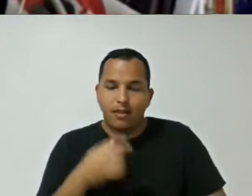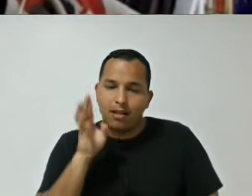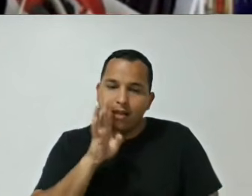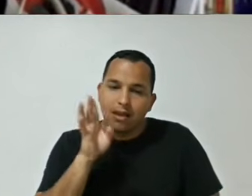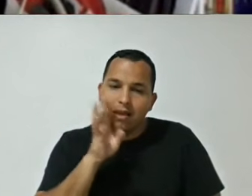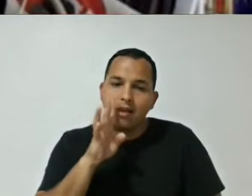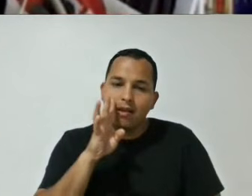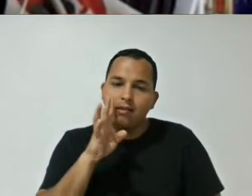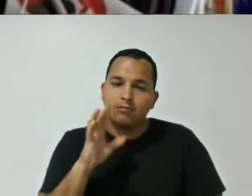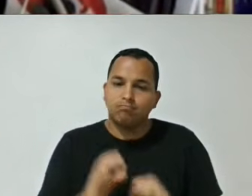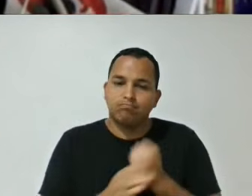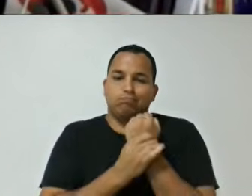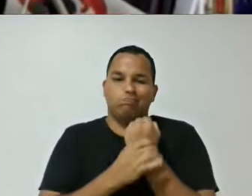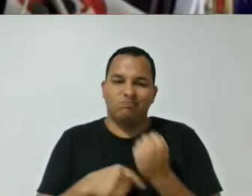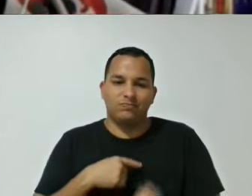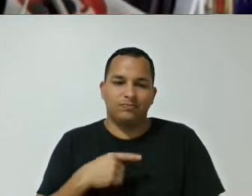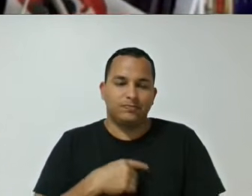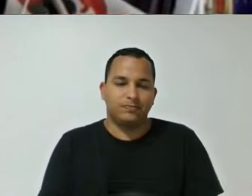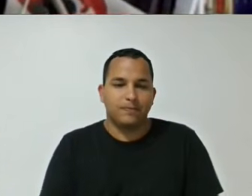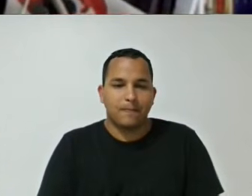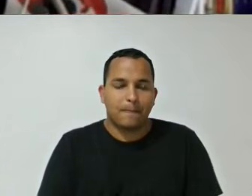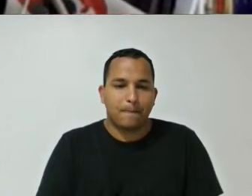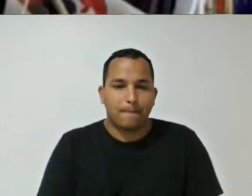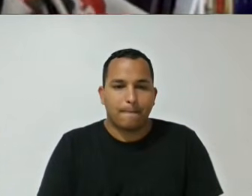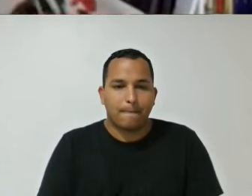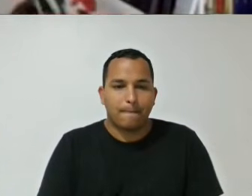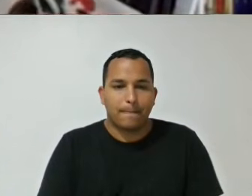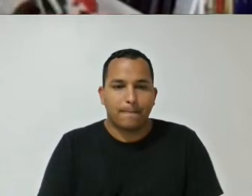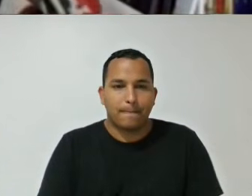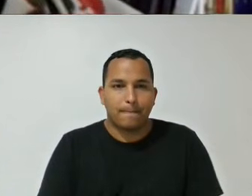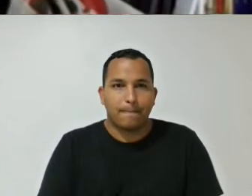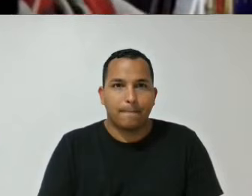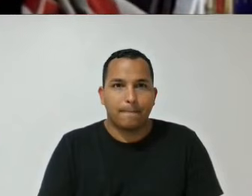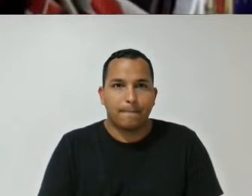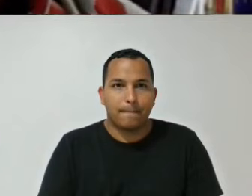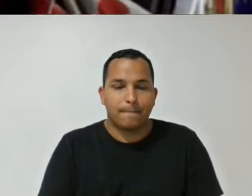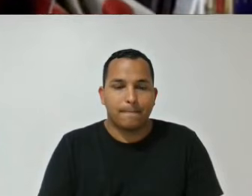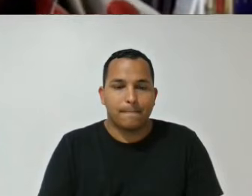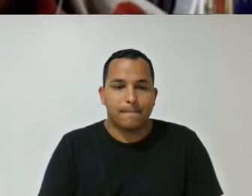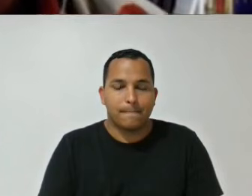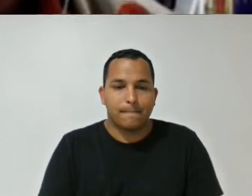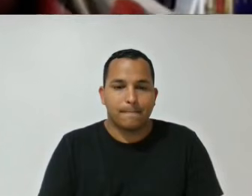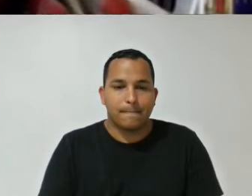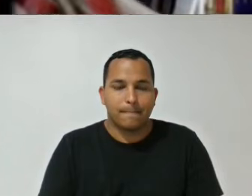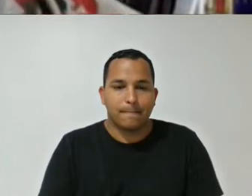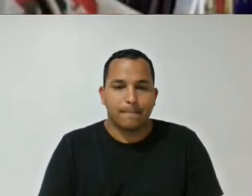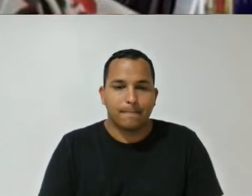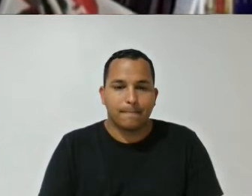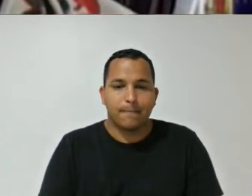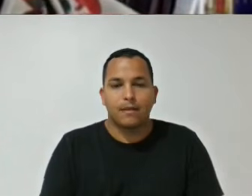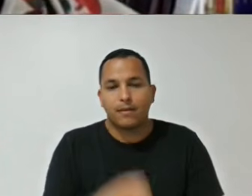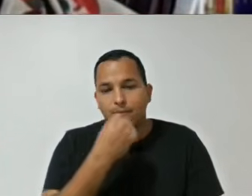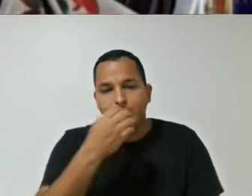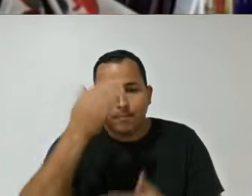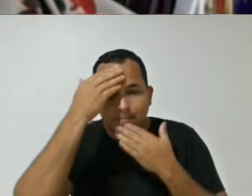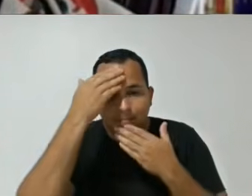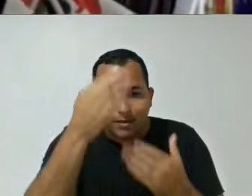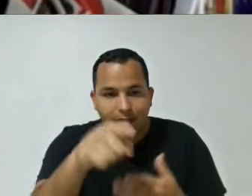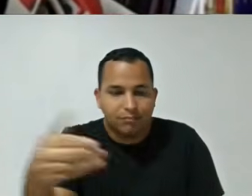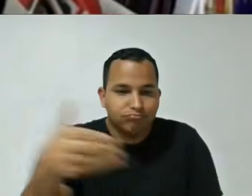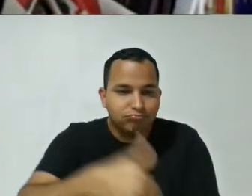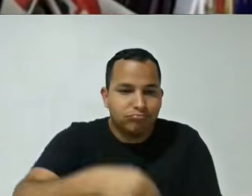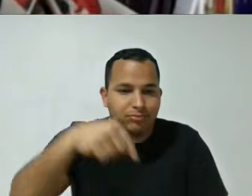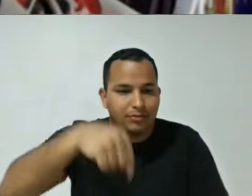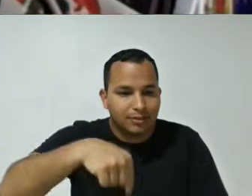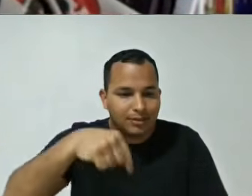isso? É isso mesmo. Ô, meu querido, só agradecer você por estar, né, se dispor